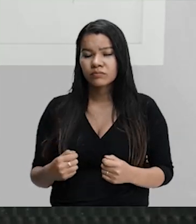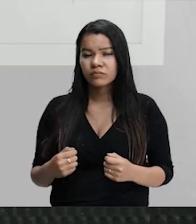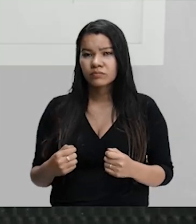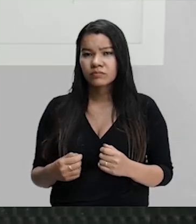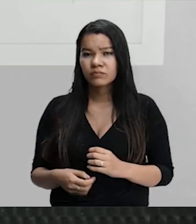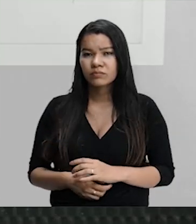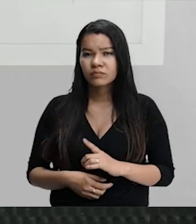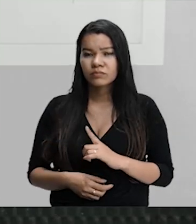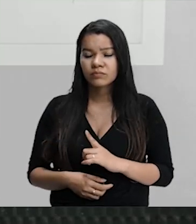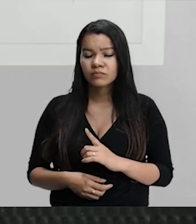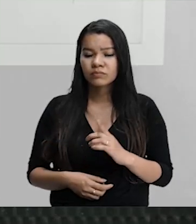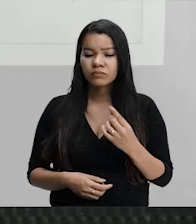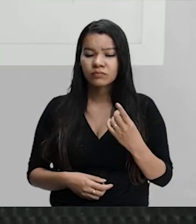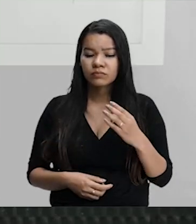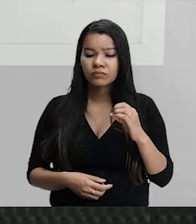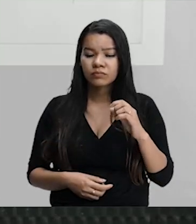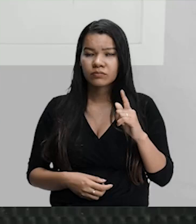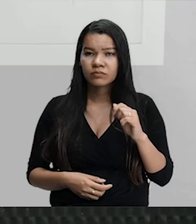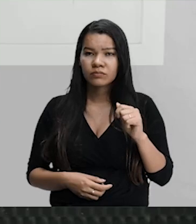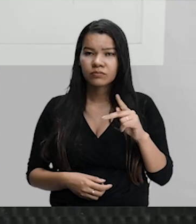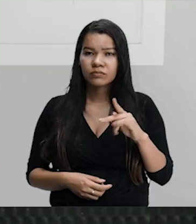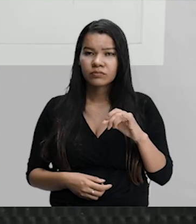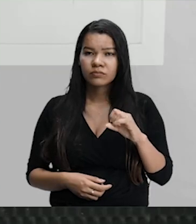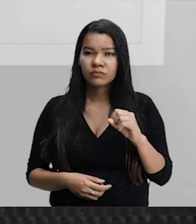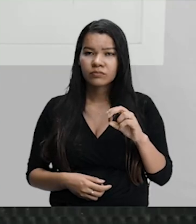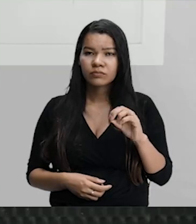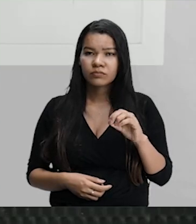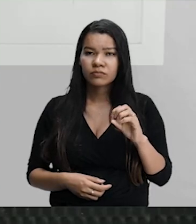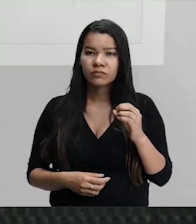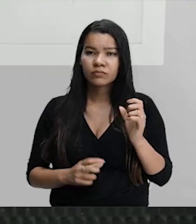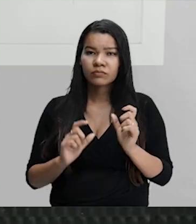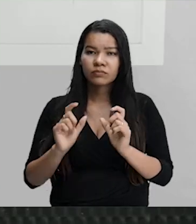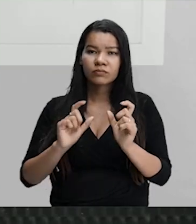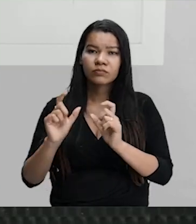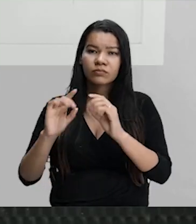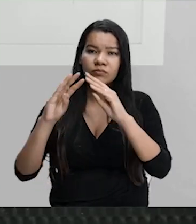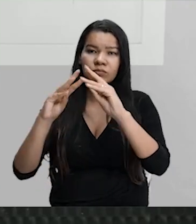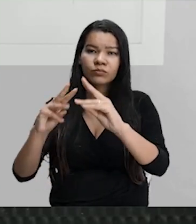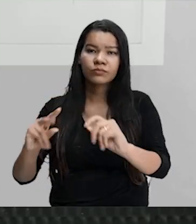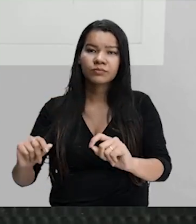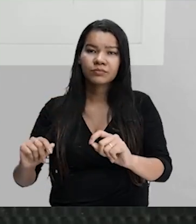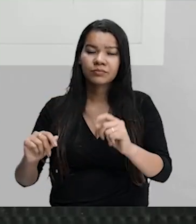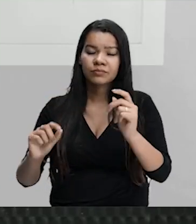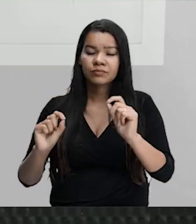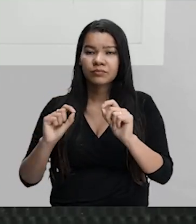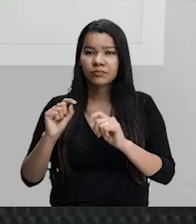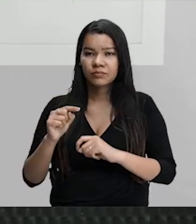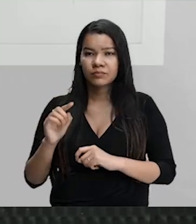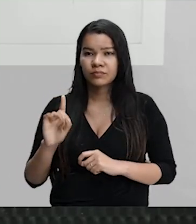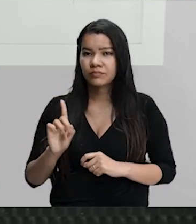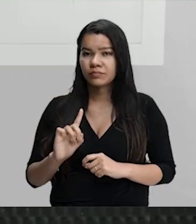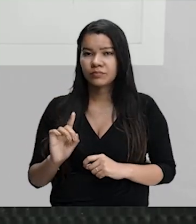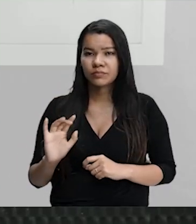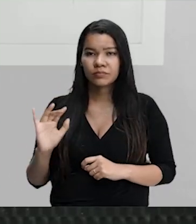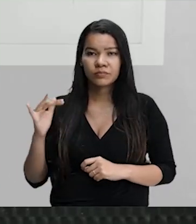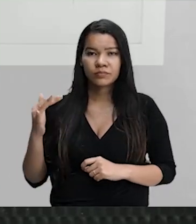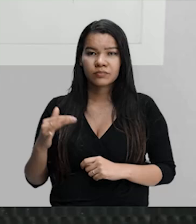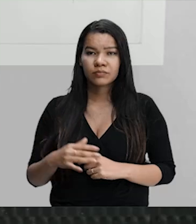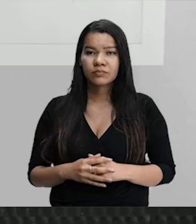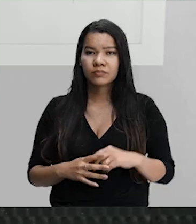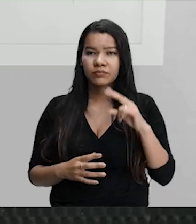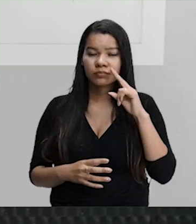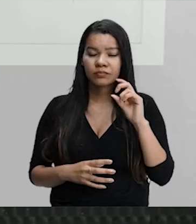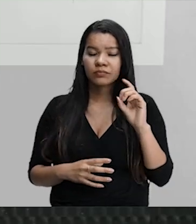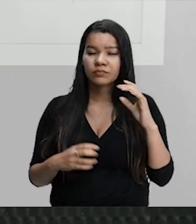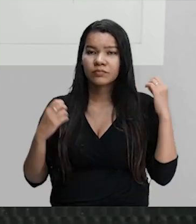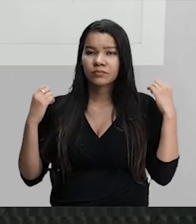entrar em colapso. Okay? Ele pode se desintegrar. Para que isso não aconteça, né, olha só a